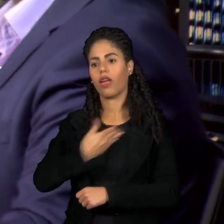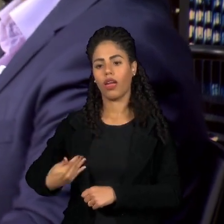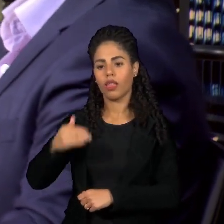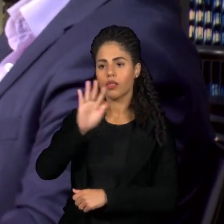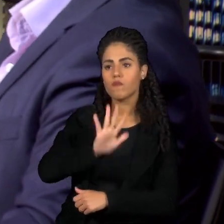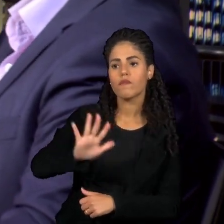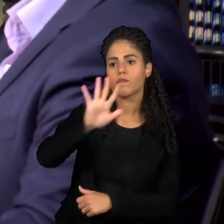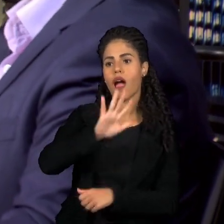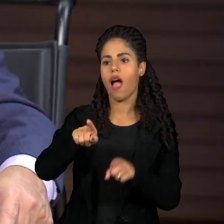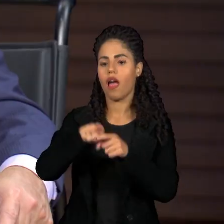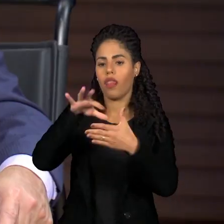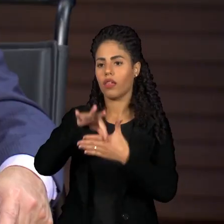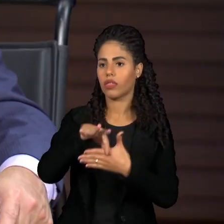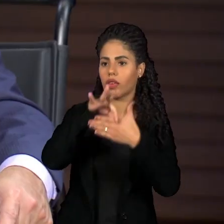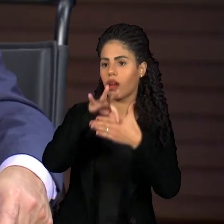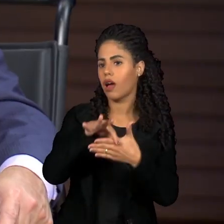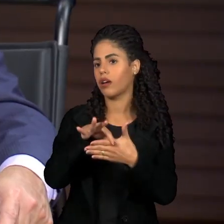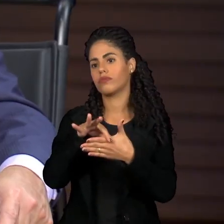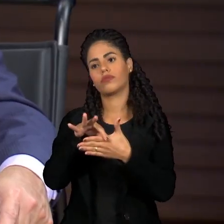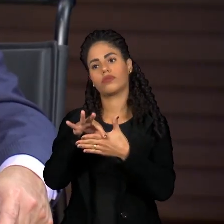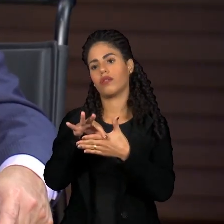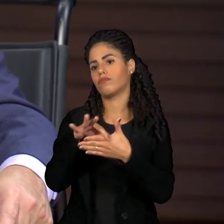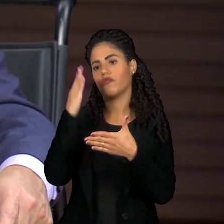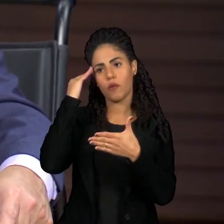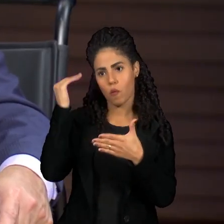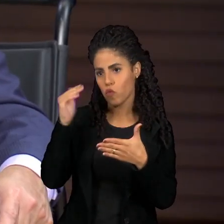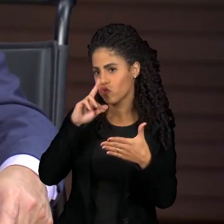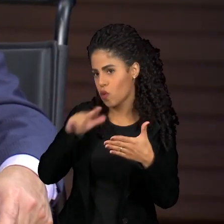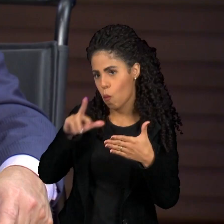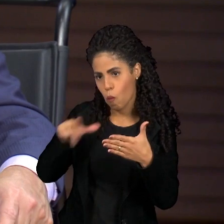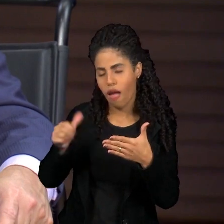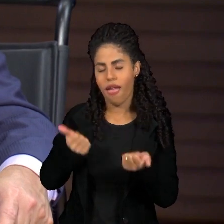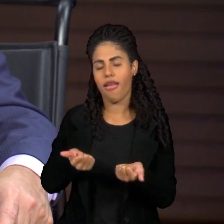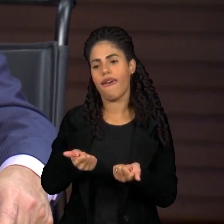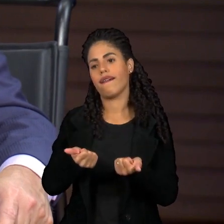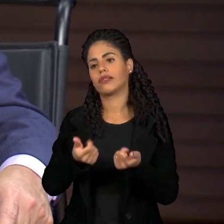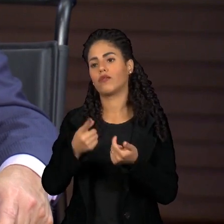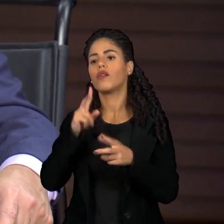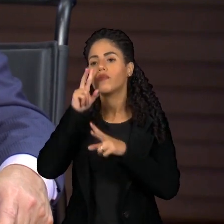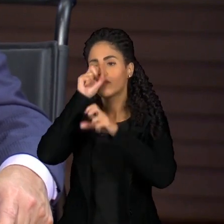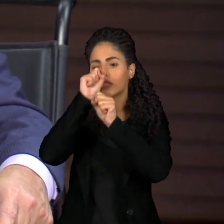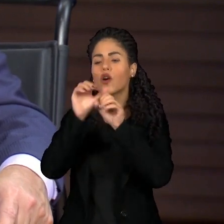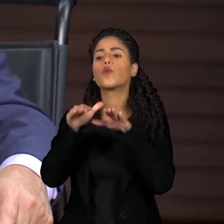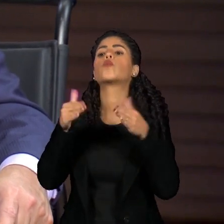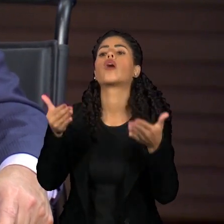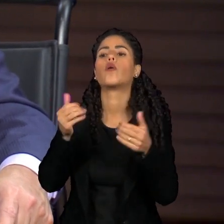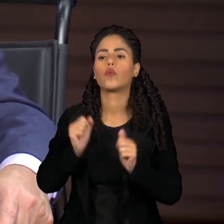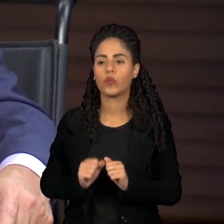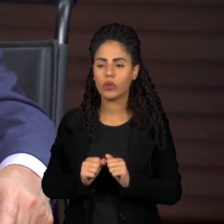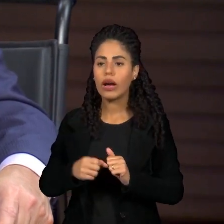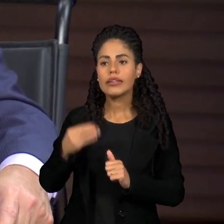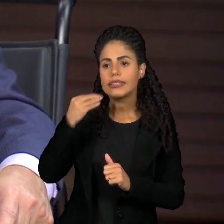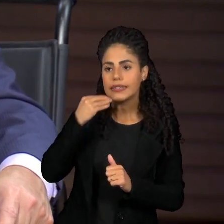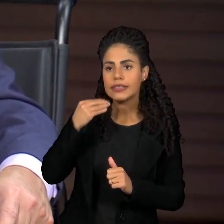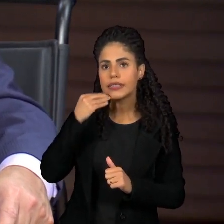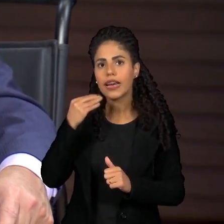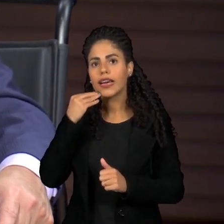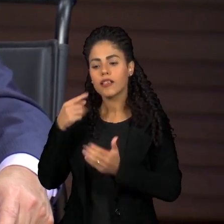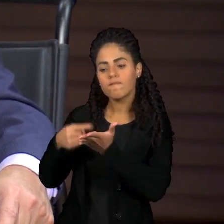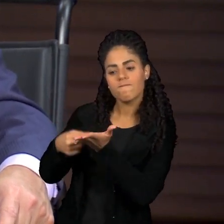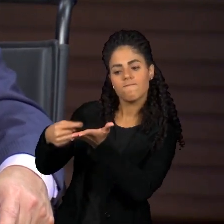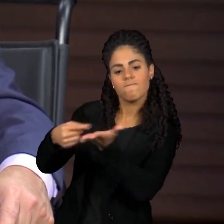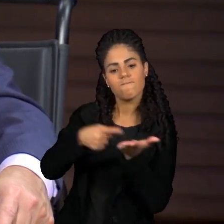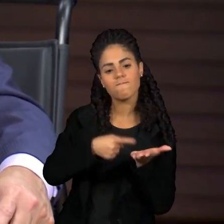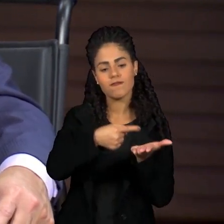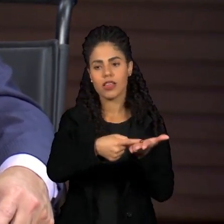lideranças conhecidas com capital político nacional, a força deles vem quando eles conseguem se unir